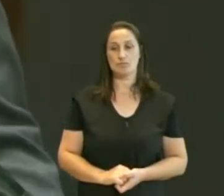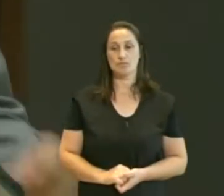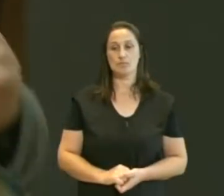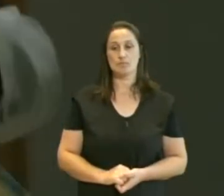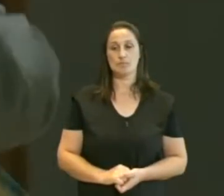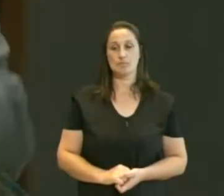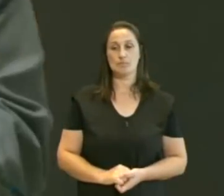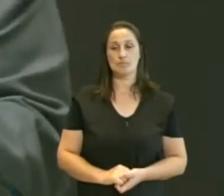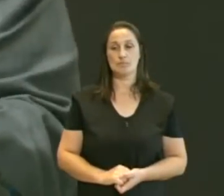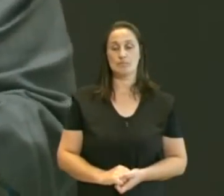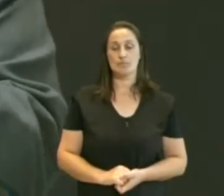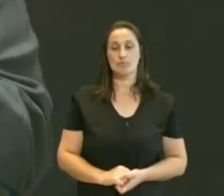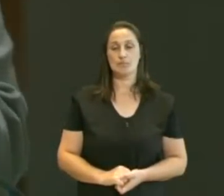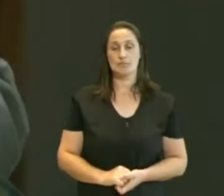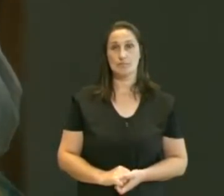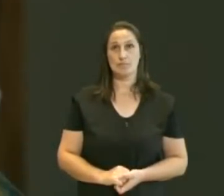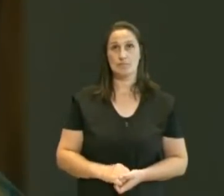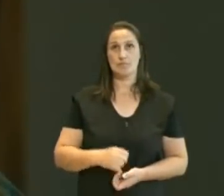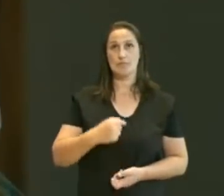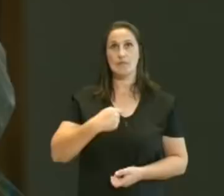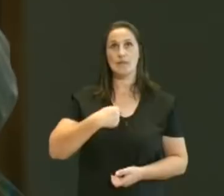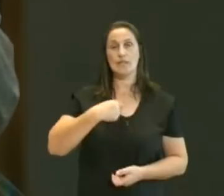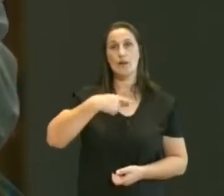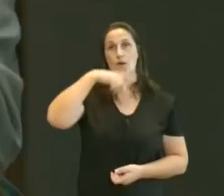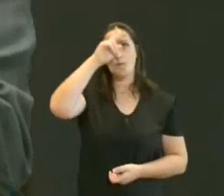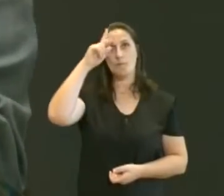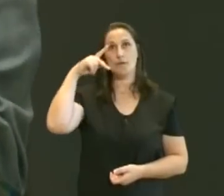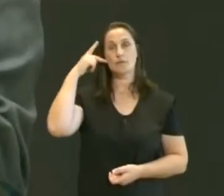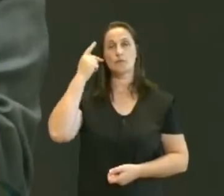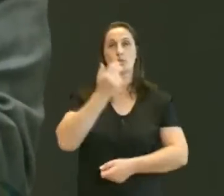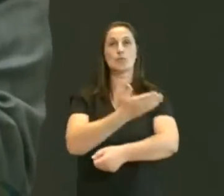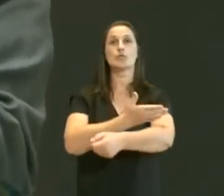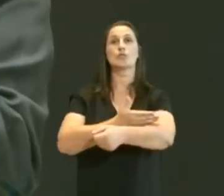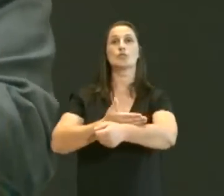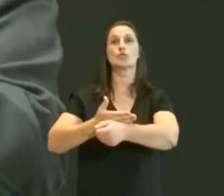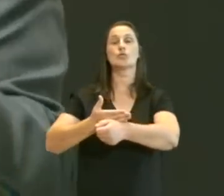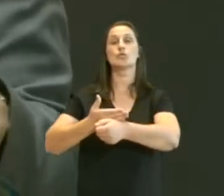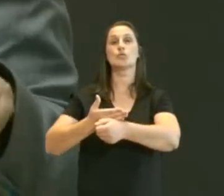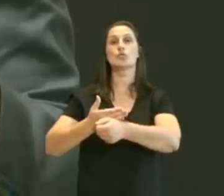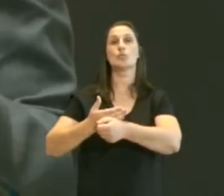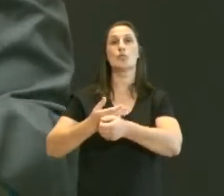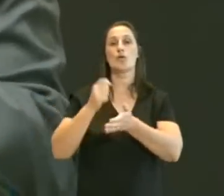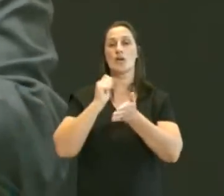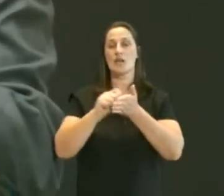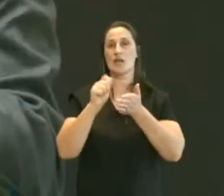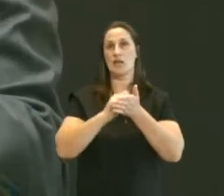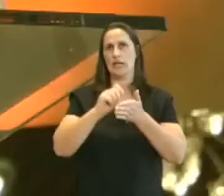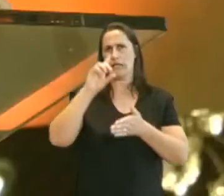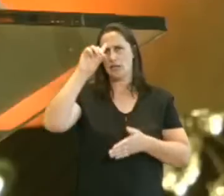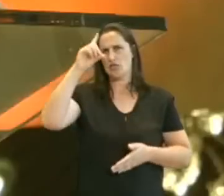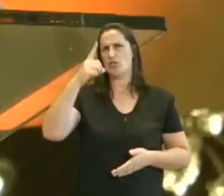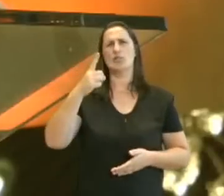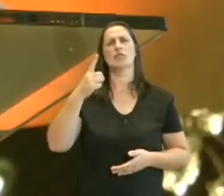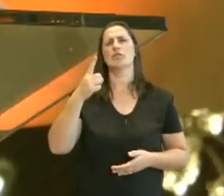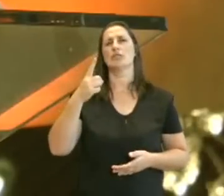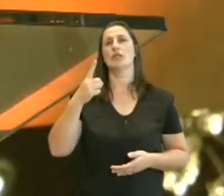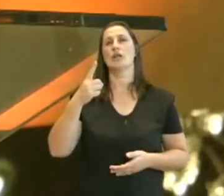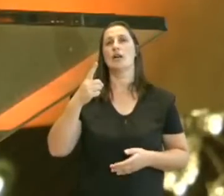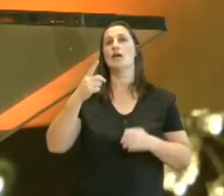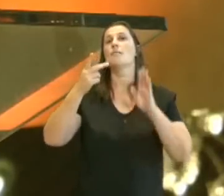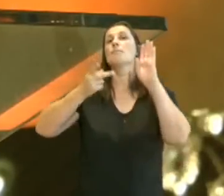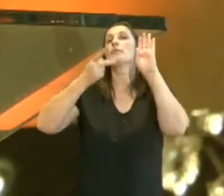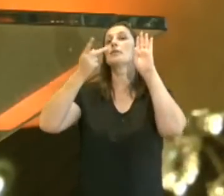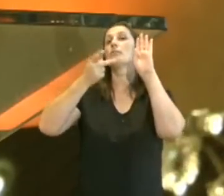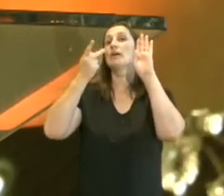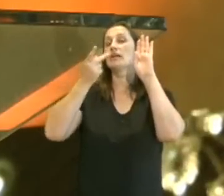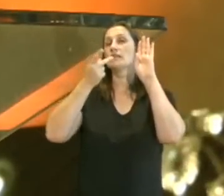Eu costumo colocar data na minha Bíblia em algumas promessas de Deus. Eu não sei